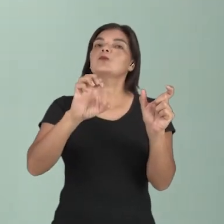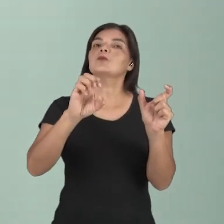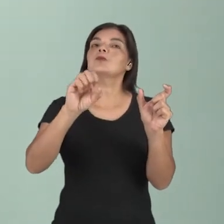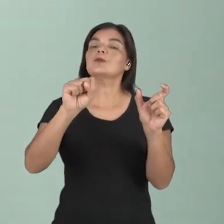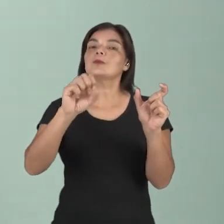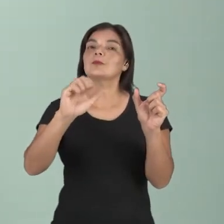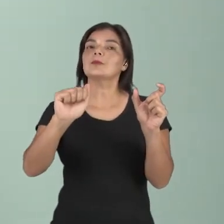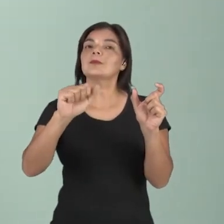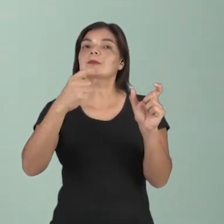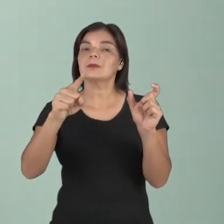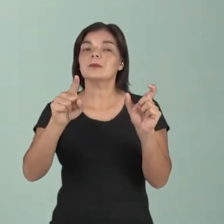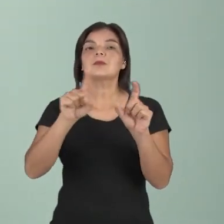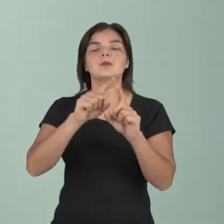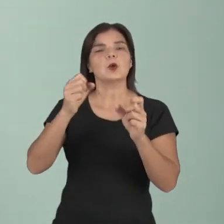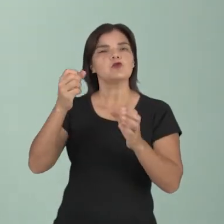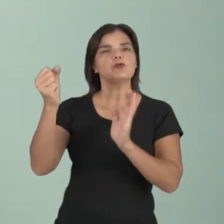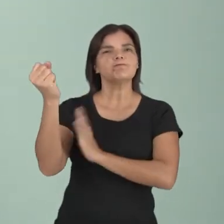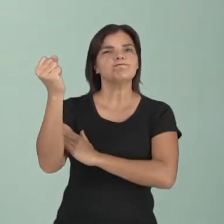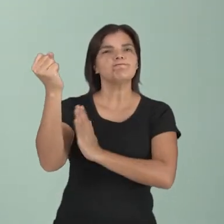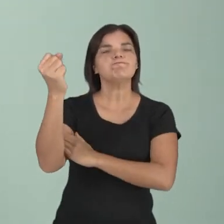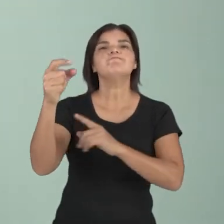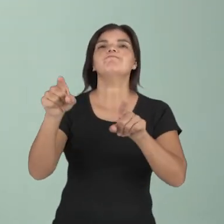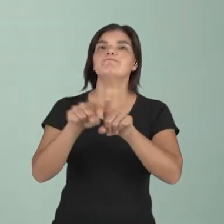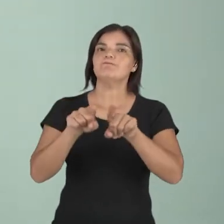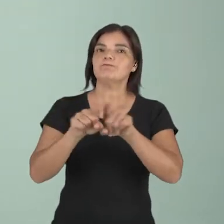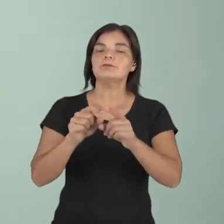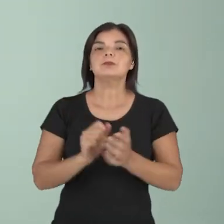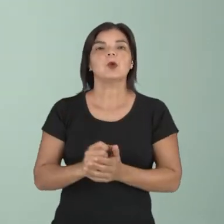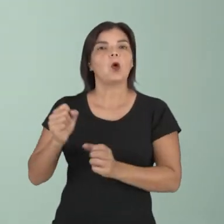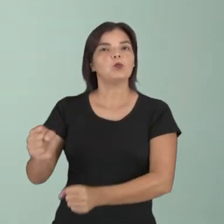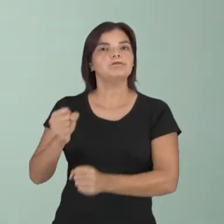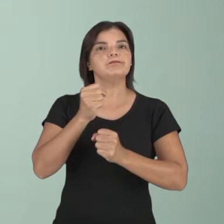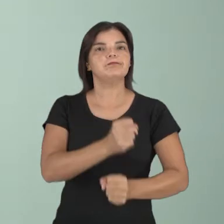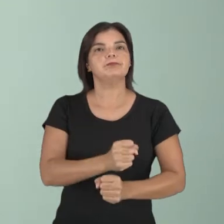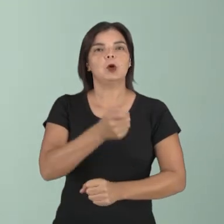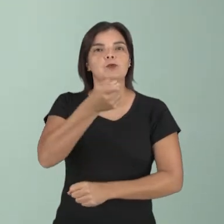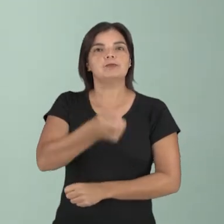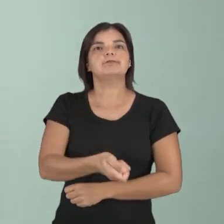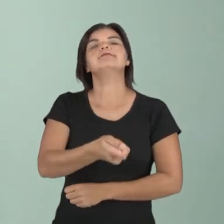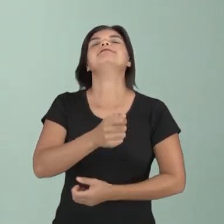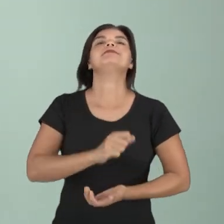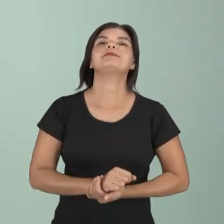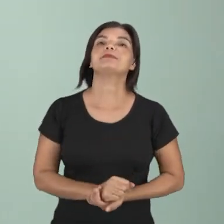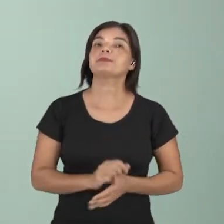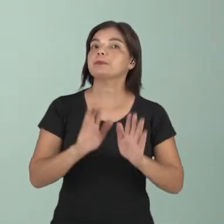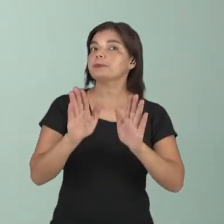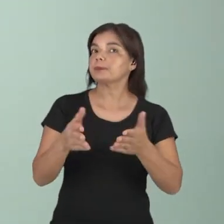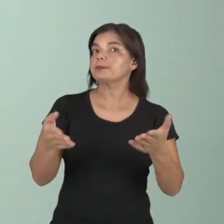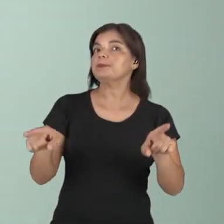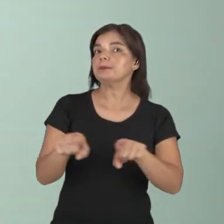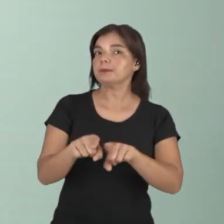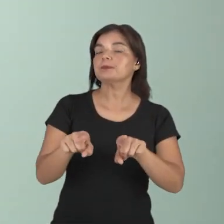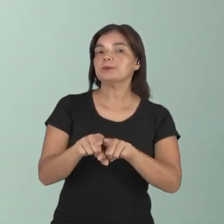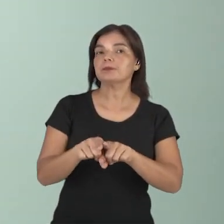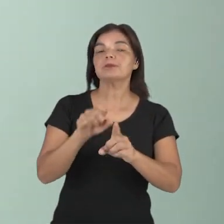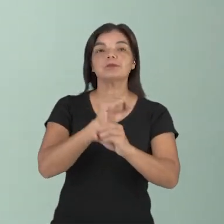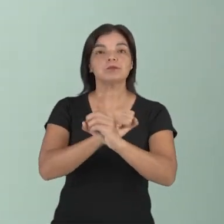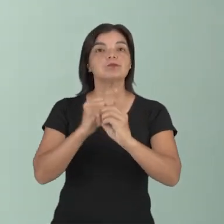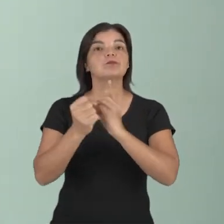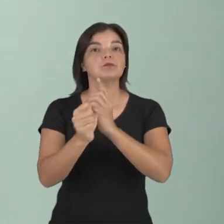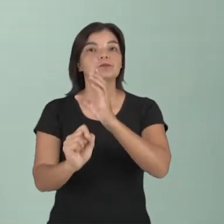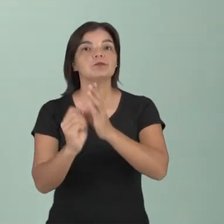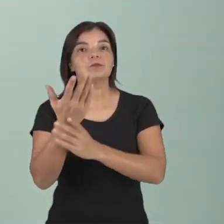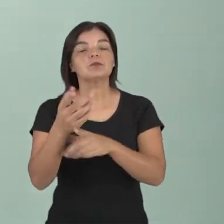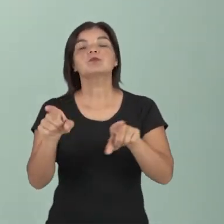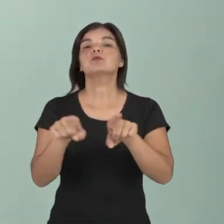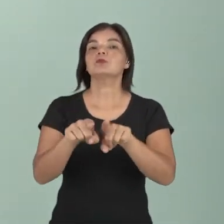tem o sentido de força, o sentido de imposição. E já que nós estamos tratando de fato social,